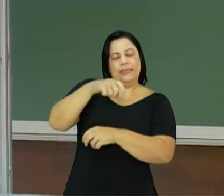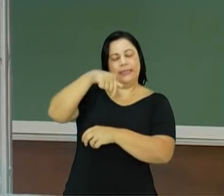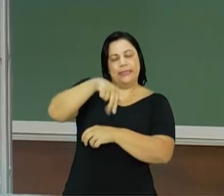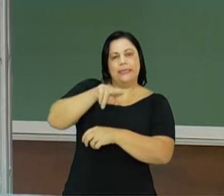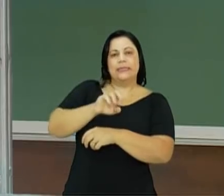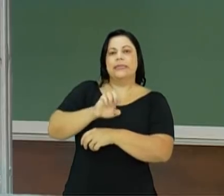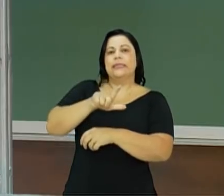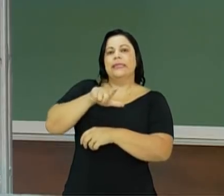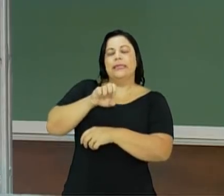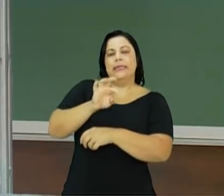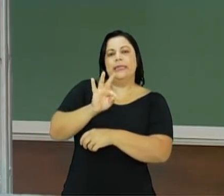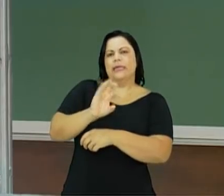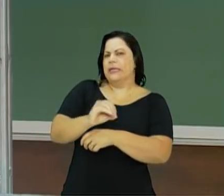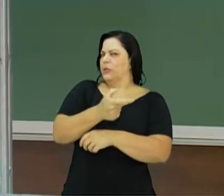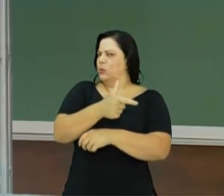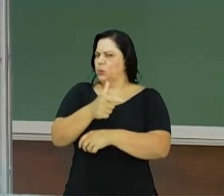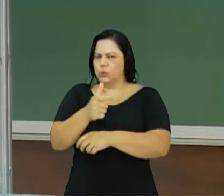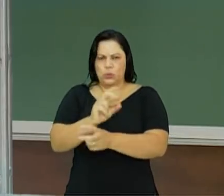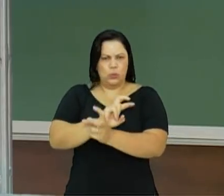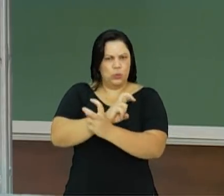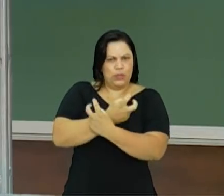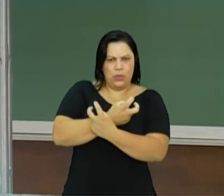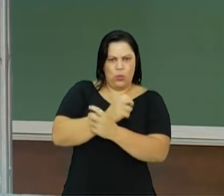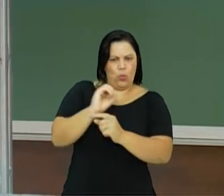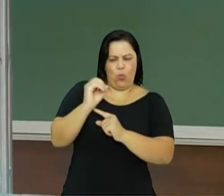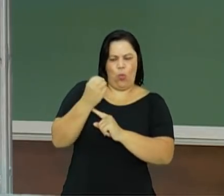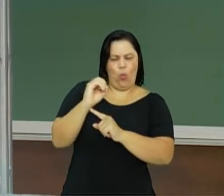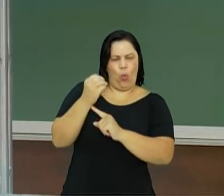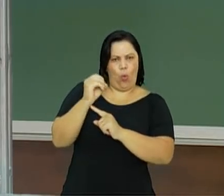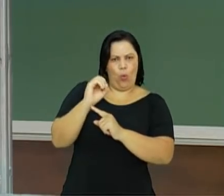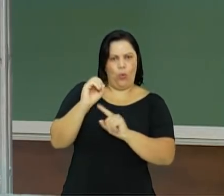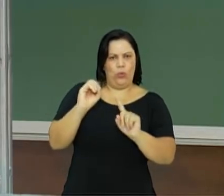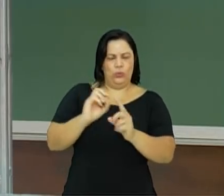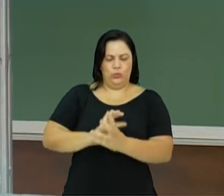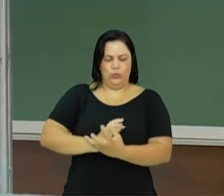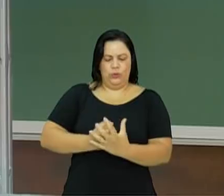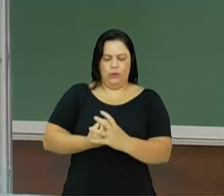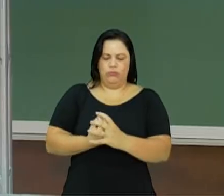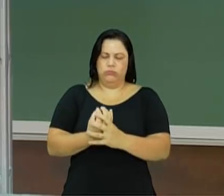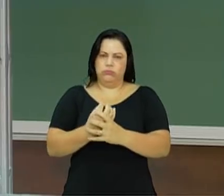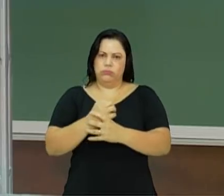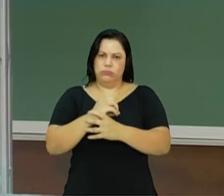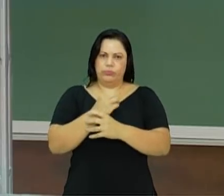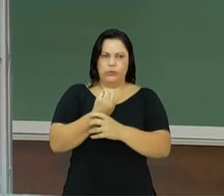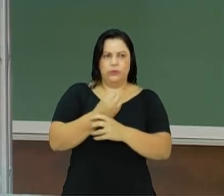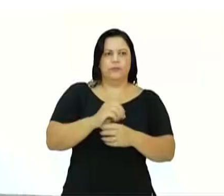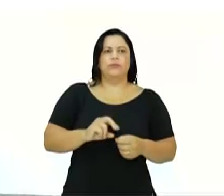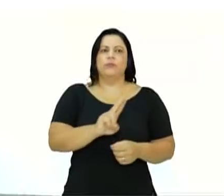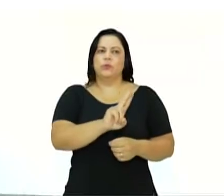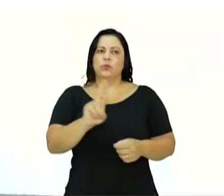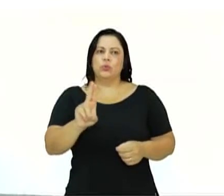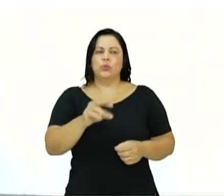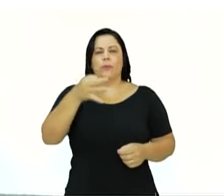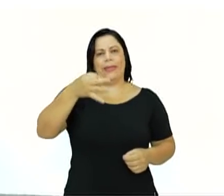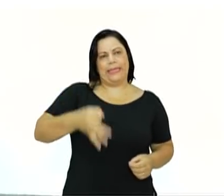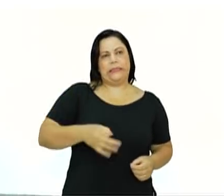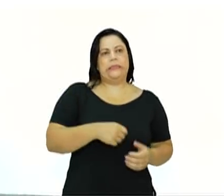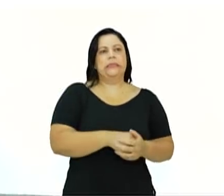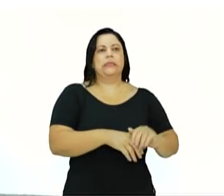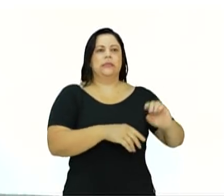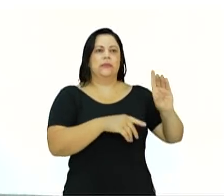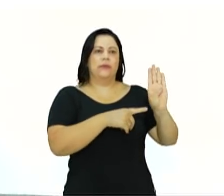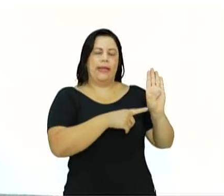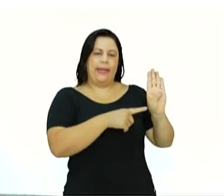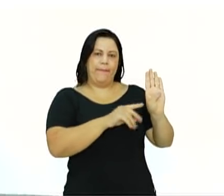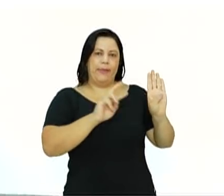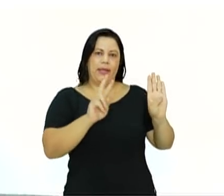por um processo ali de cartilaginoso para depois calcificar, né. seria a cartilagem hialina, que é a mais comum entre as